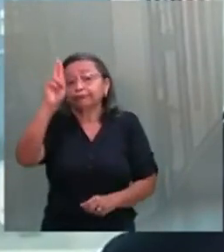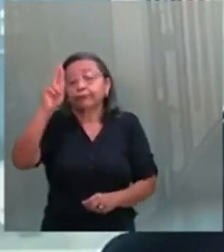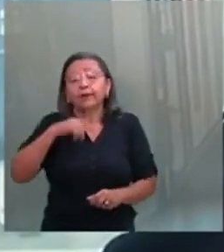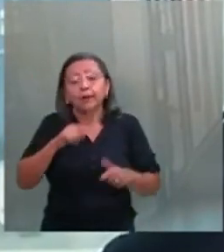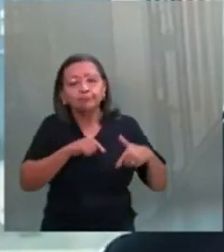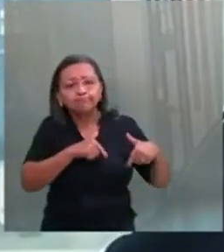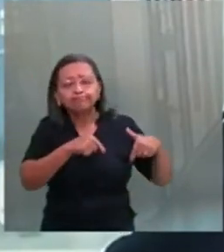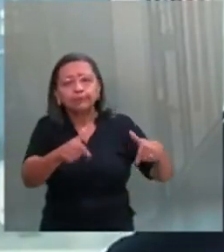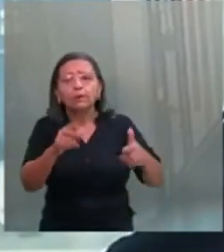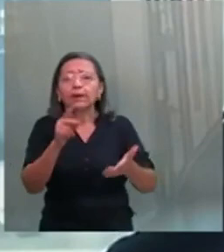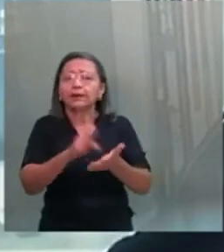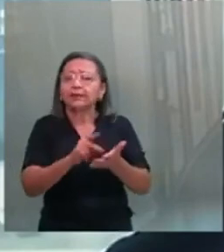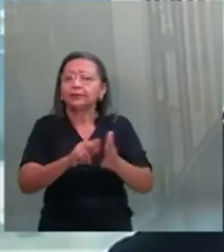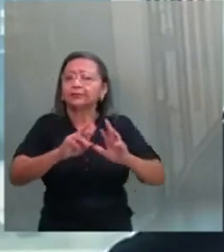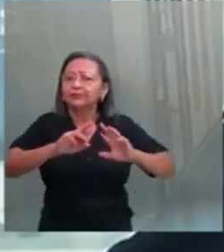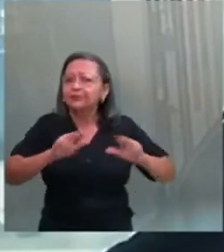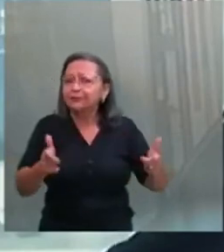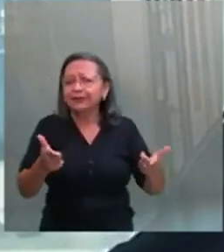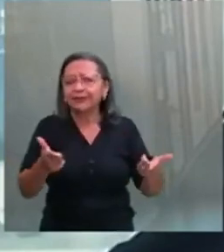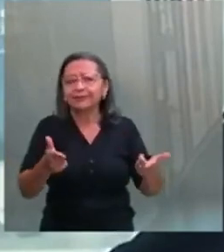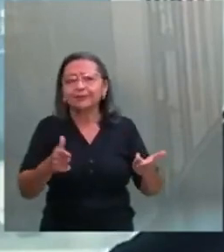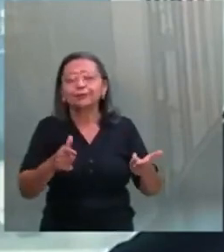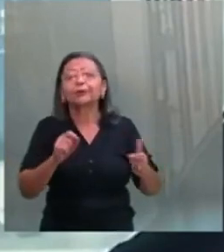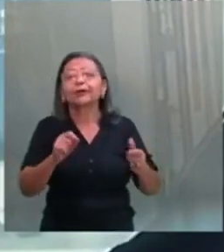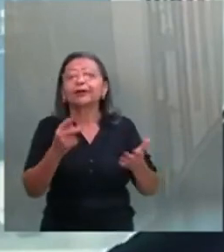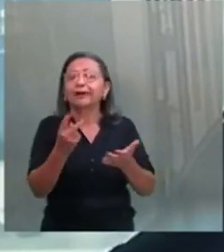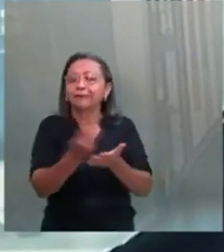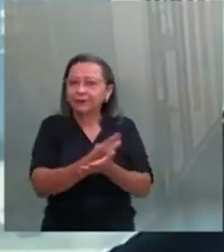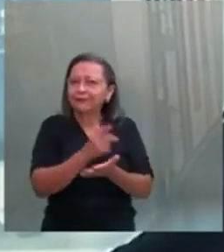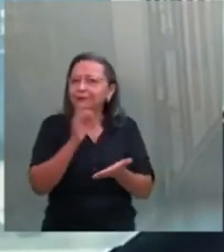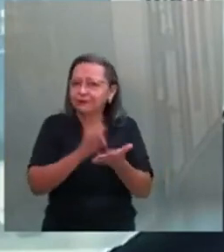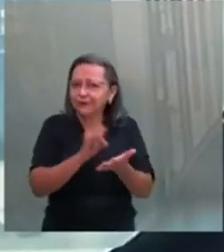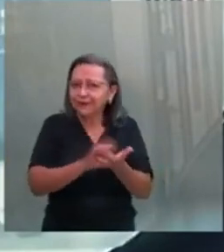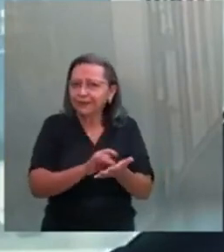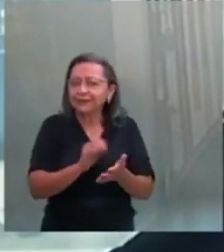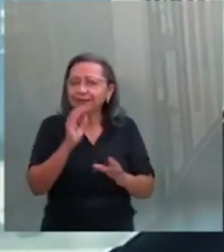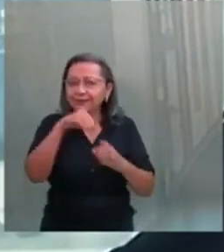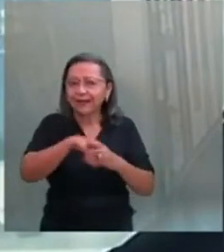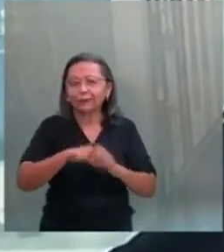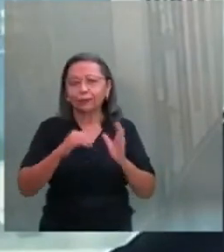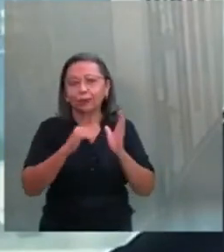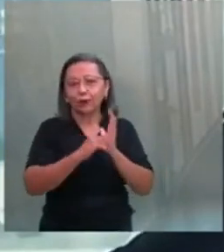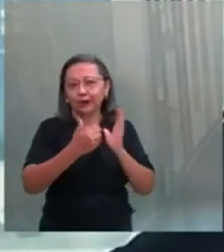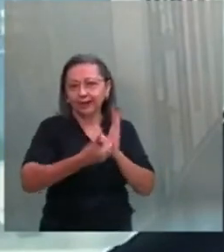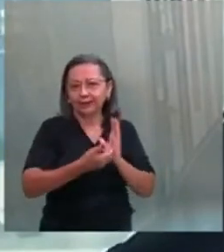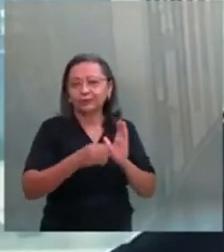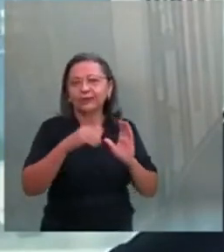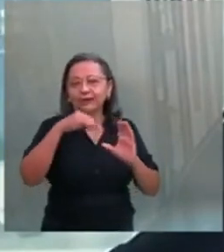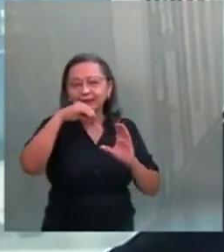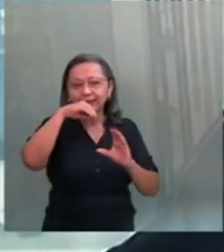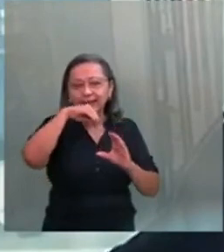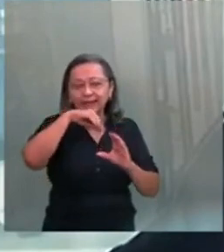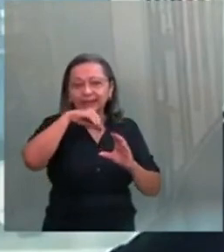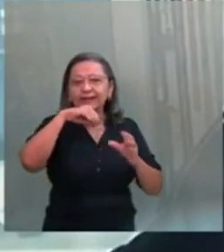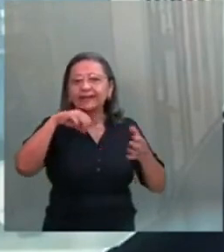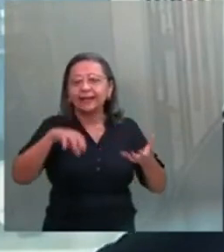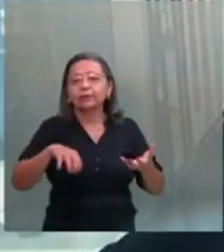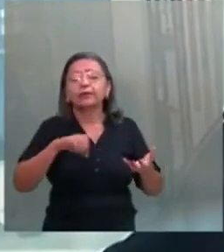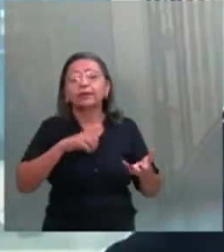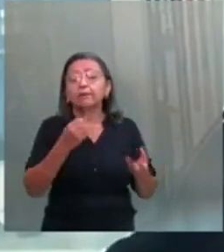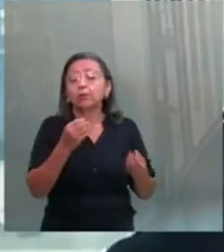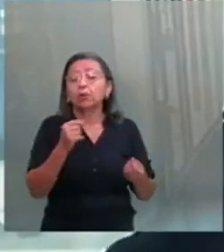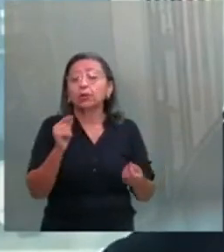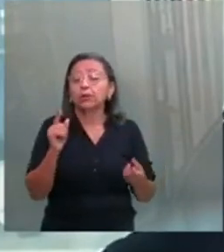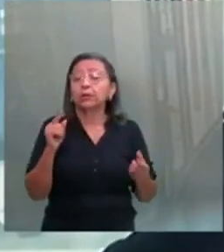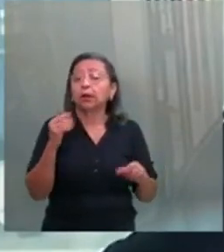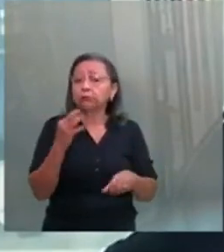uma realidade diferente, a realidade que se passava efetivamente dentro do Congresso, dentro do Senado. E houve muita resistência. E